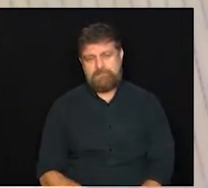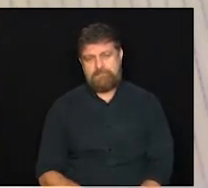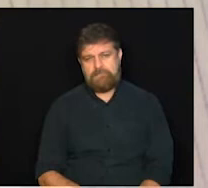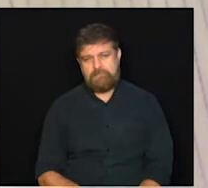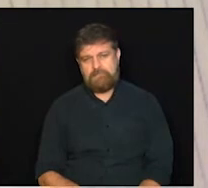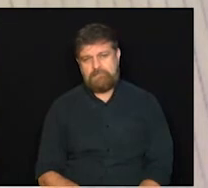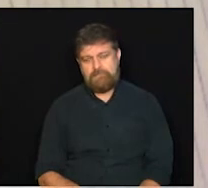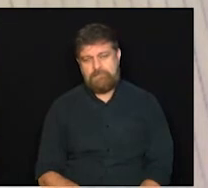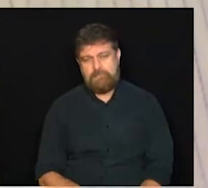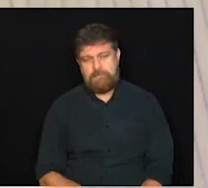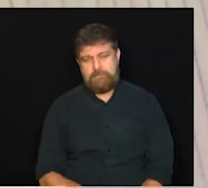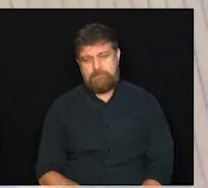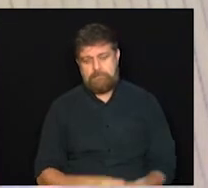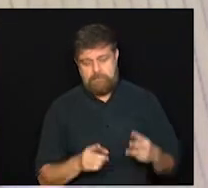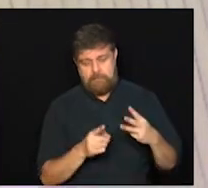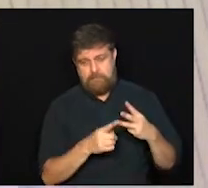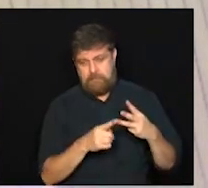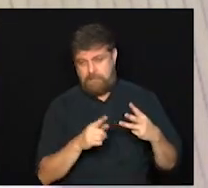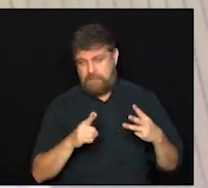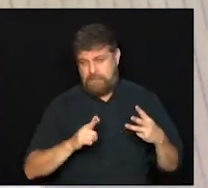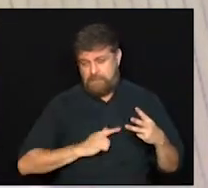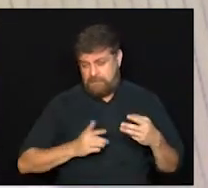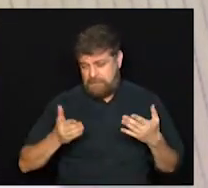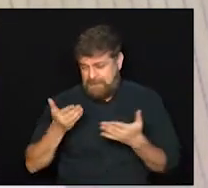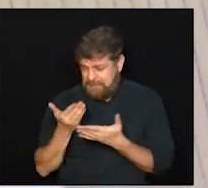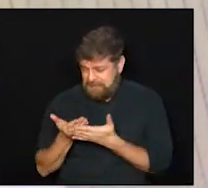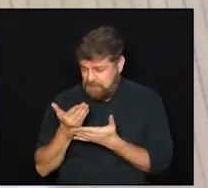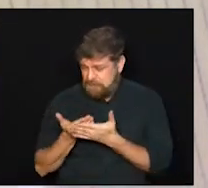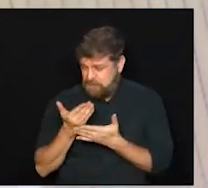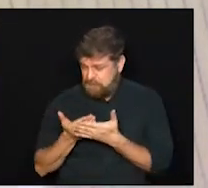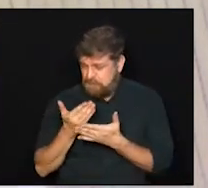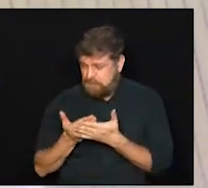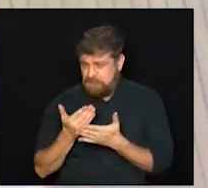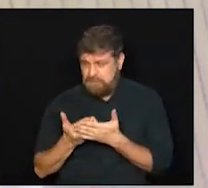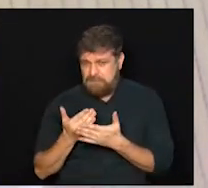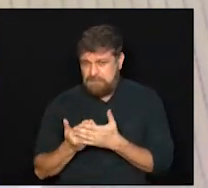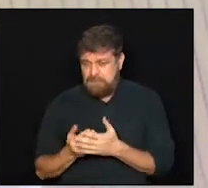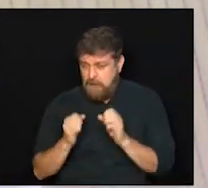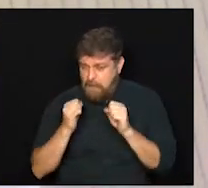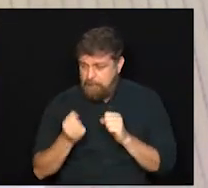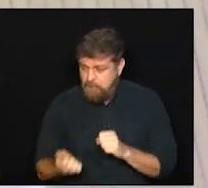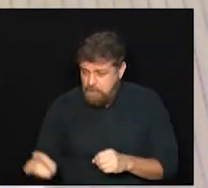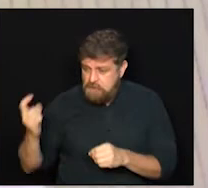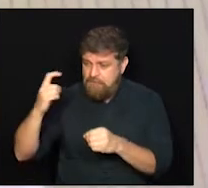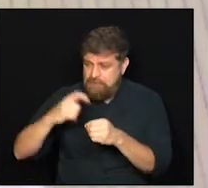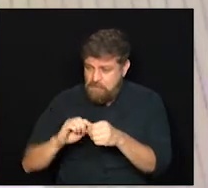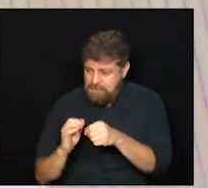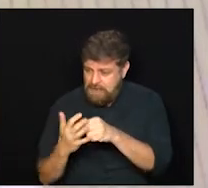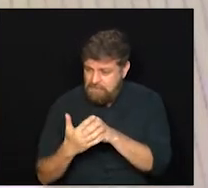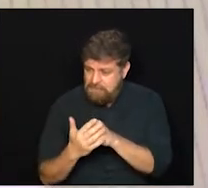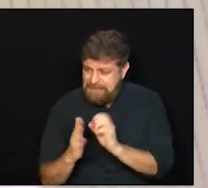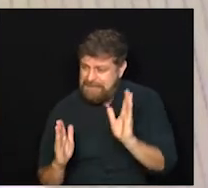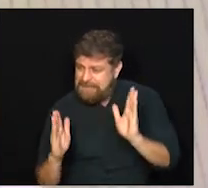E existe previsões ou estudo de quantas ondas podem ocorrer durante a pandemia?